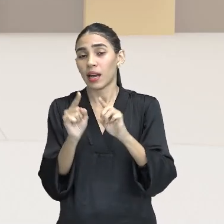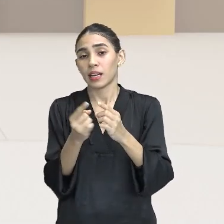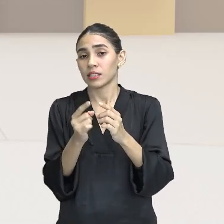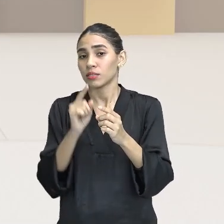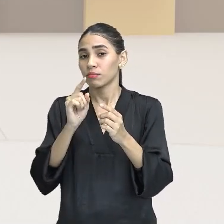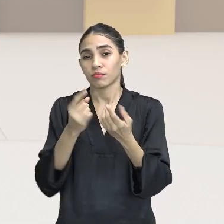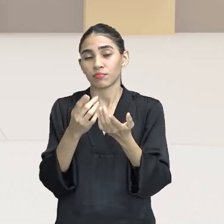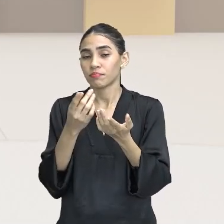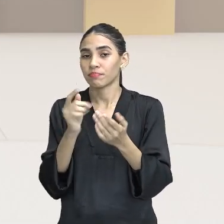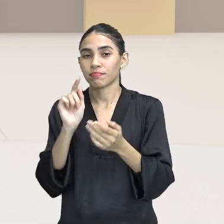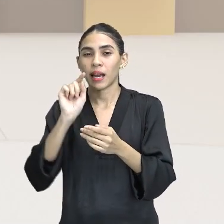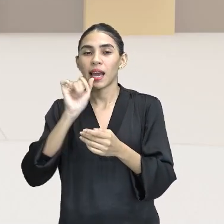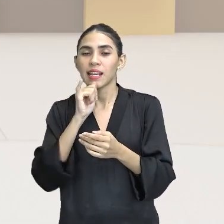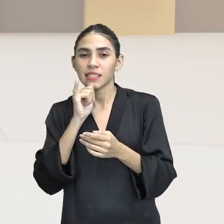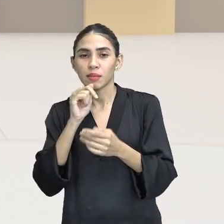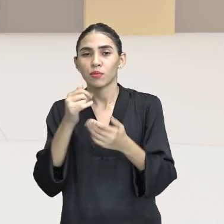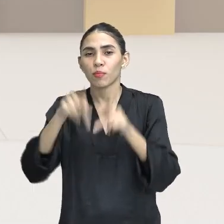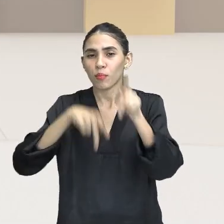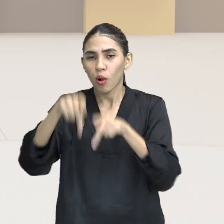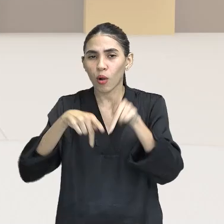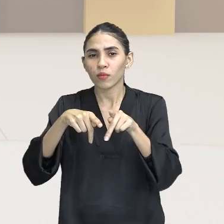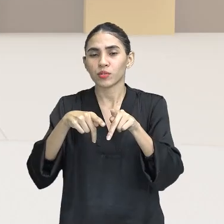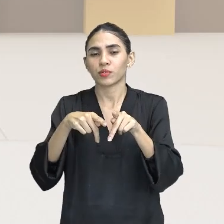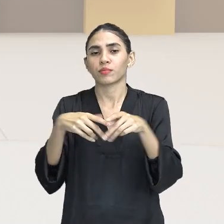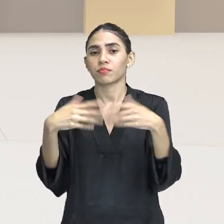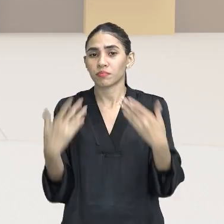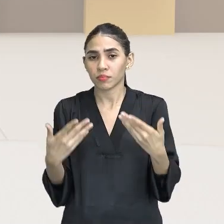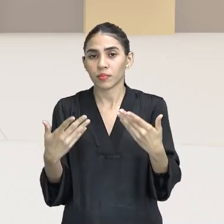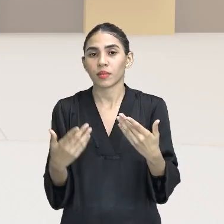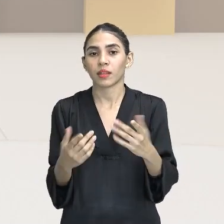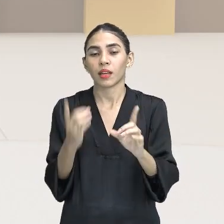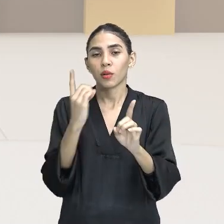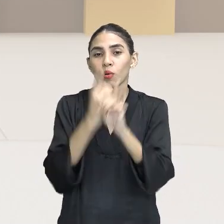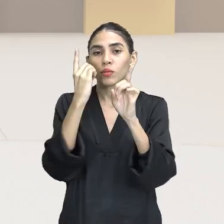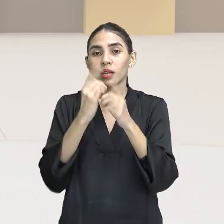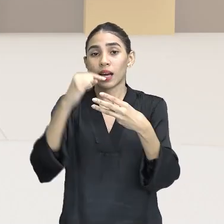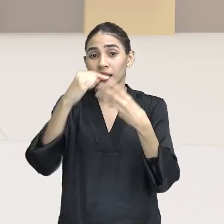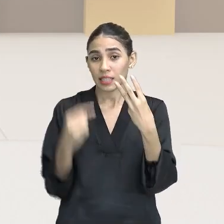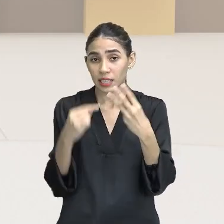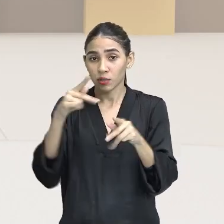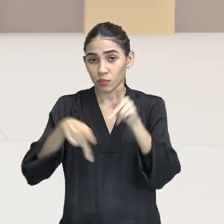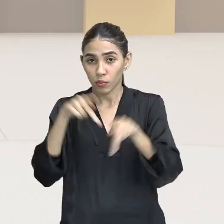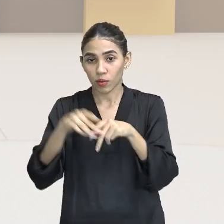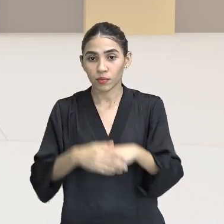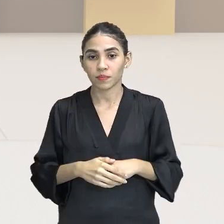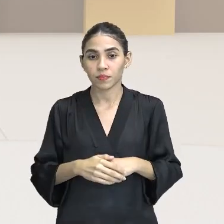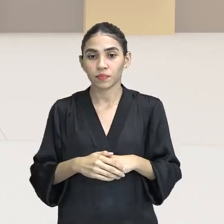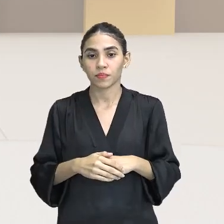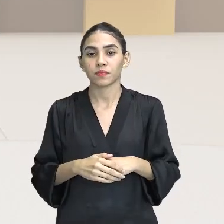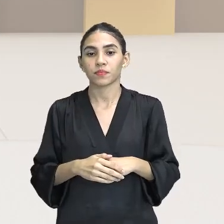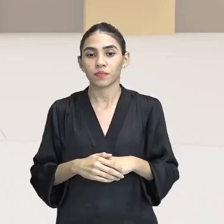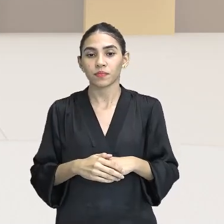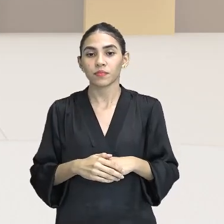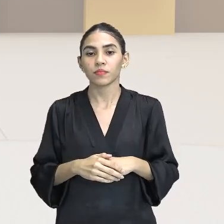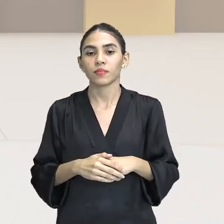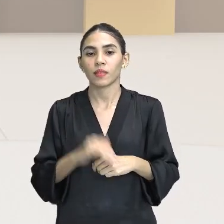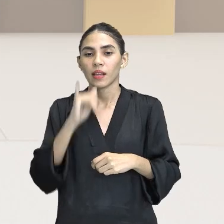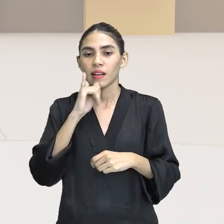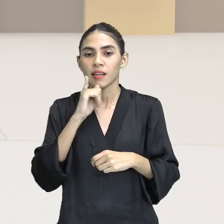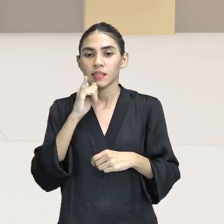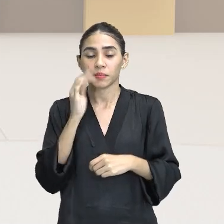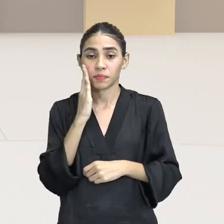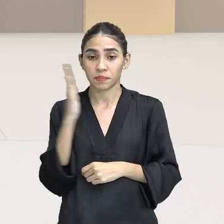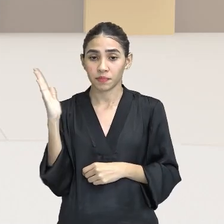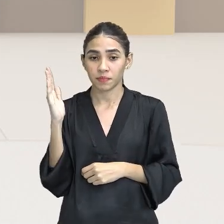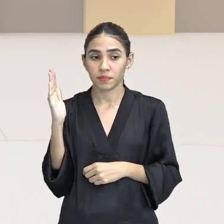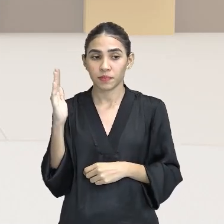aula. Então, que povos são esses? Eles vão encontrar com três grandes povos. Os astecas, que formaram um grande